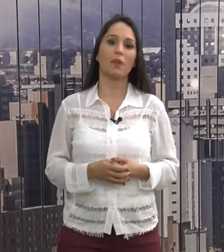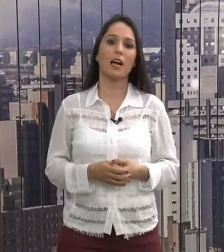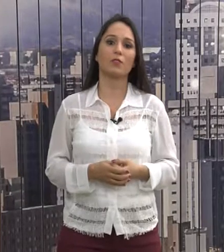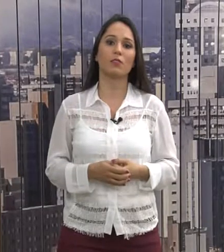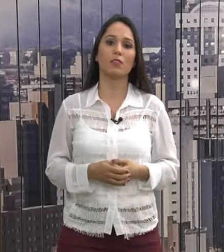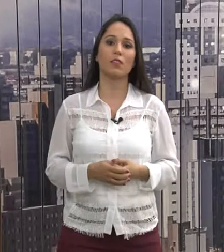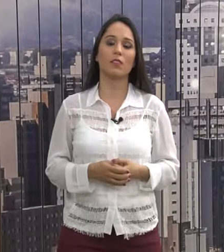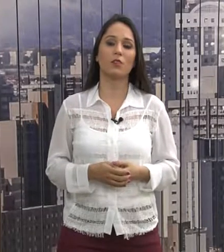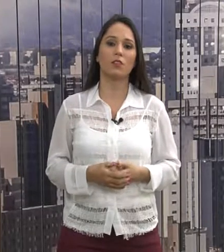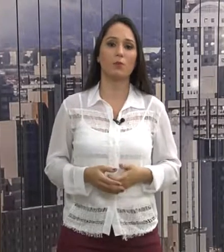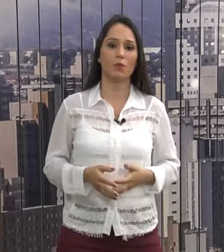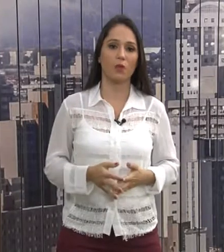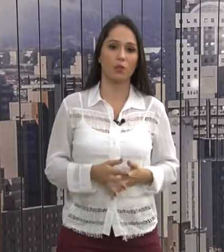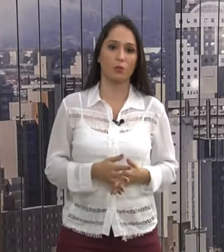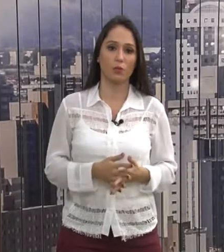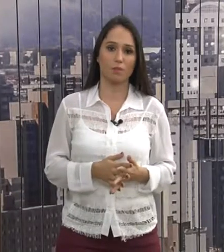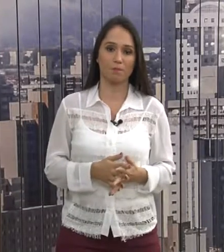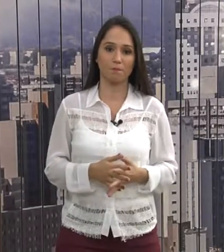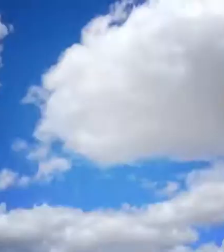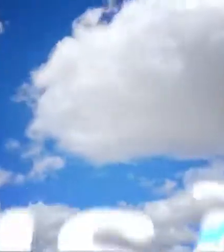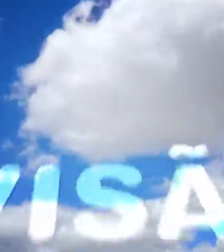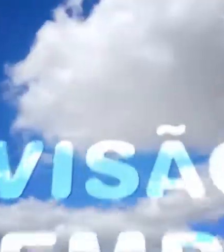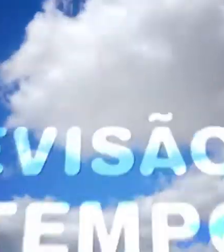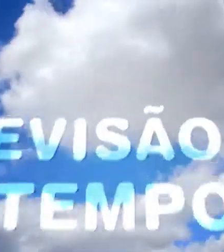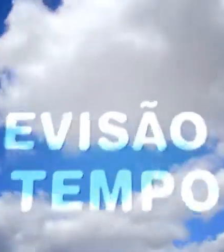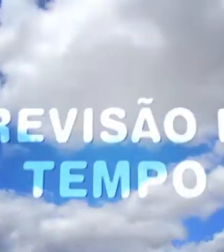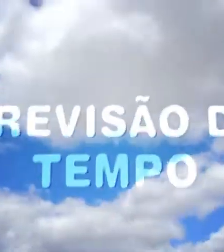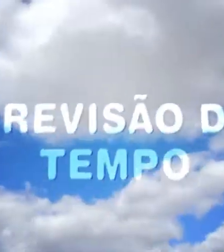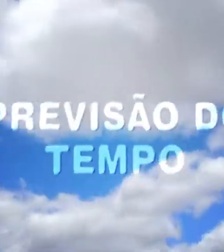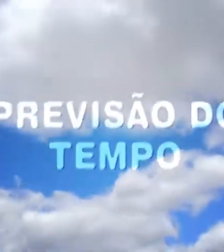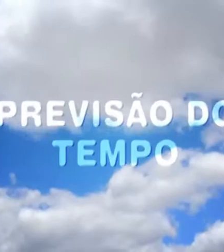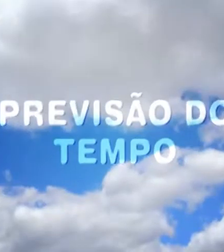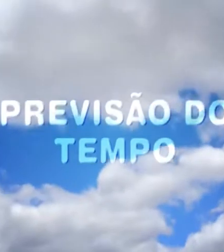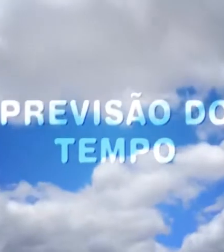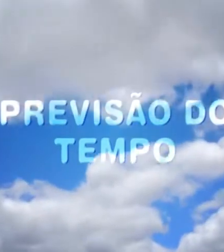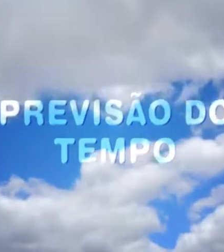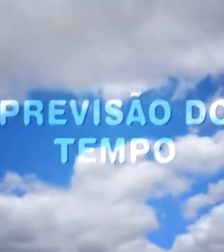são esperados 112 mil veículos.